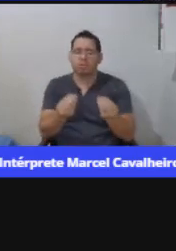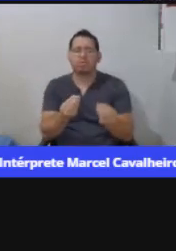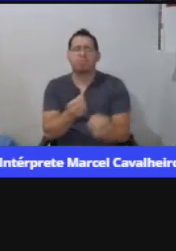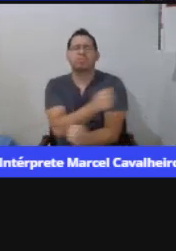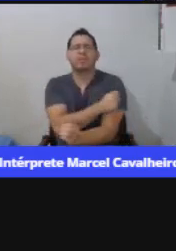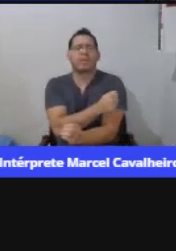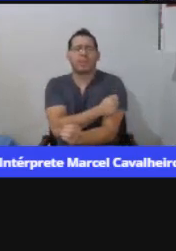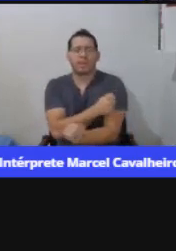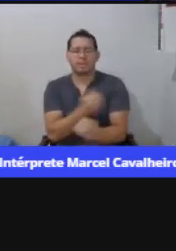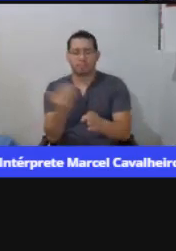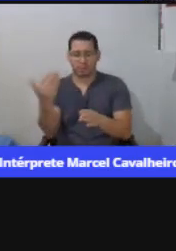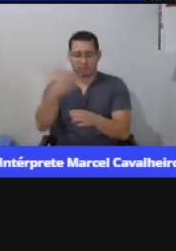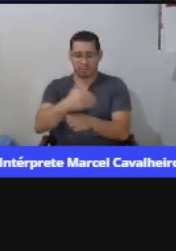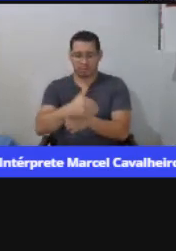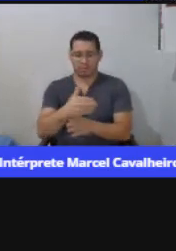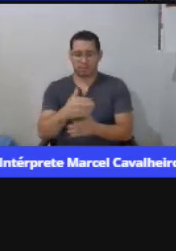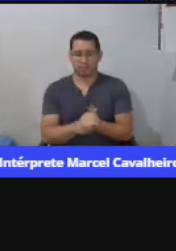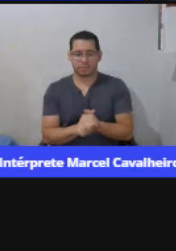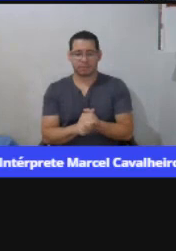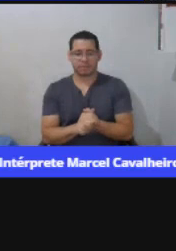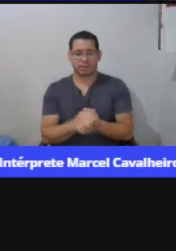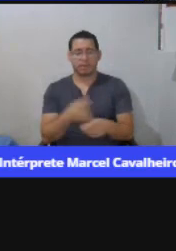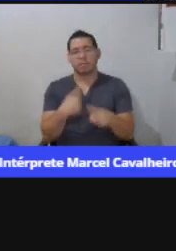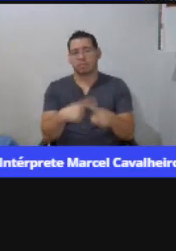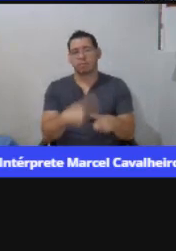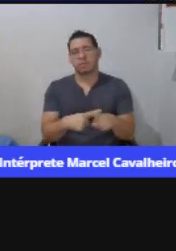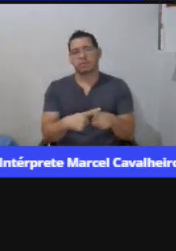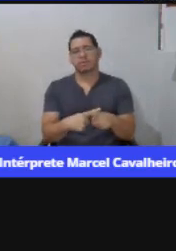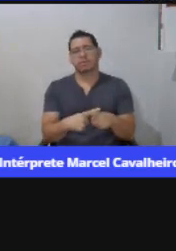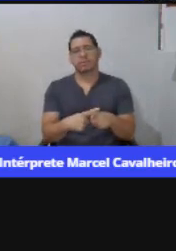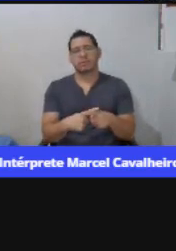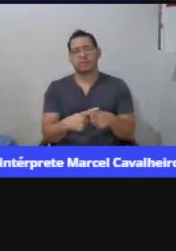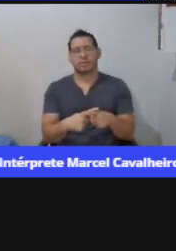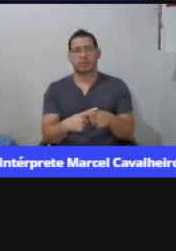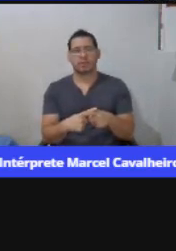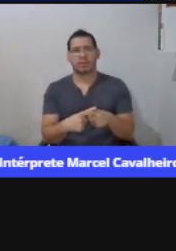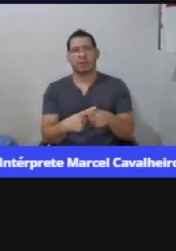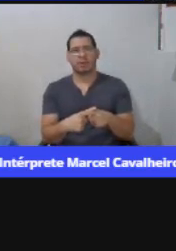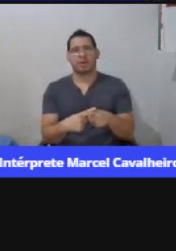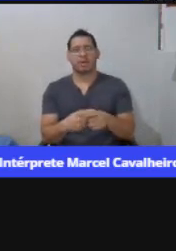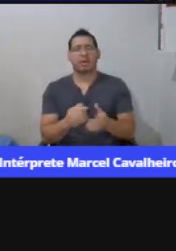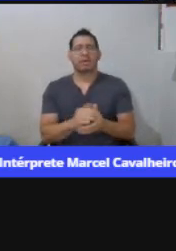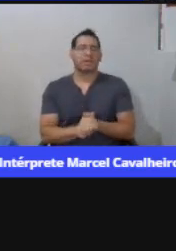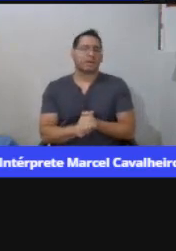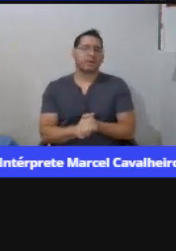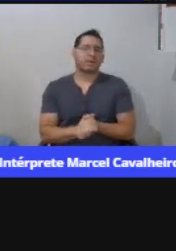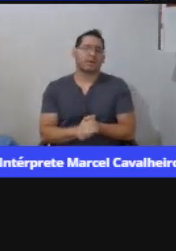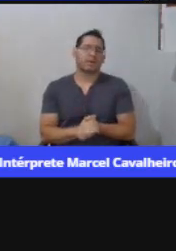estão vindo por conta da maneira que foi,